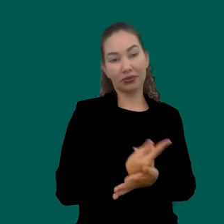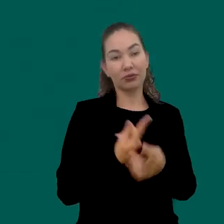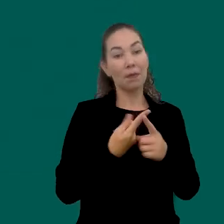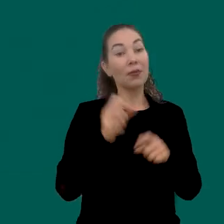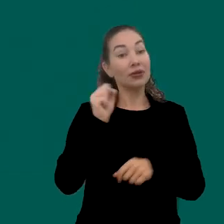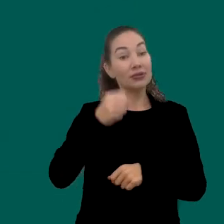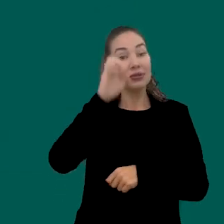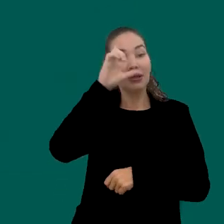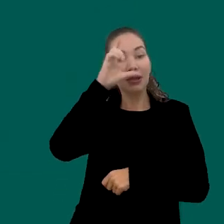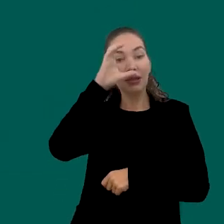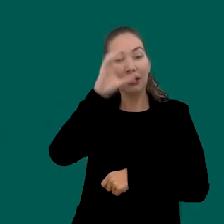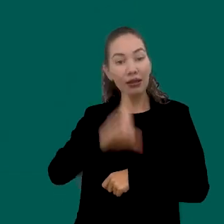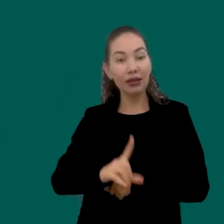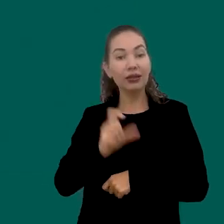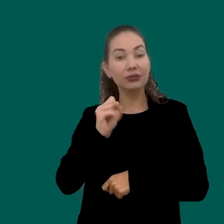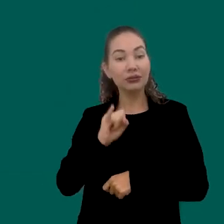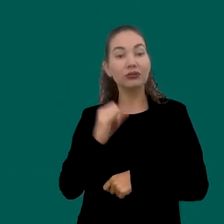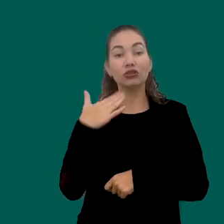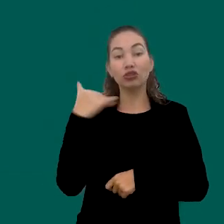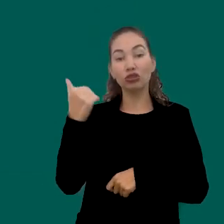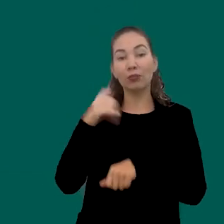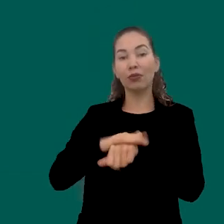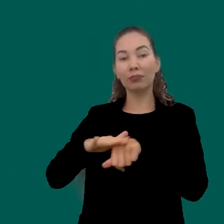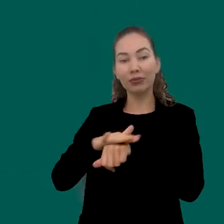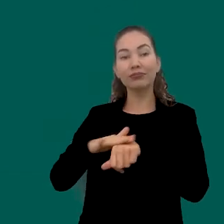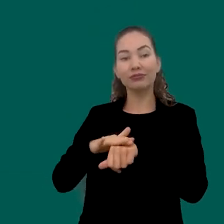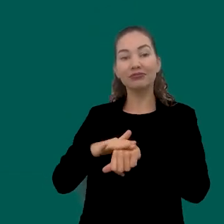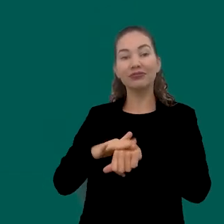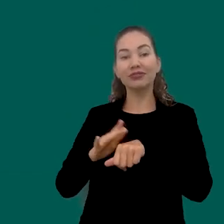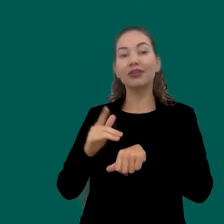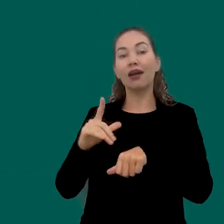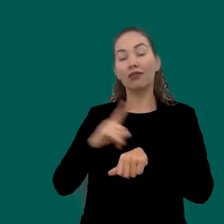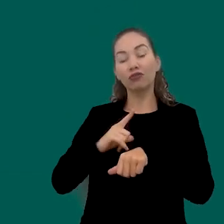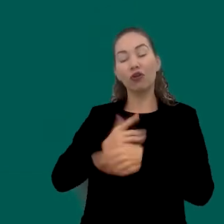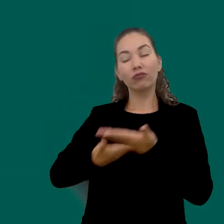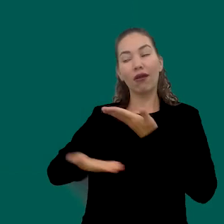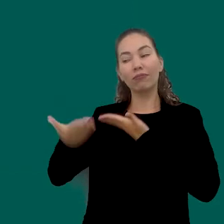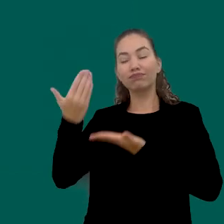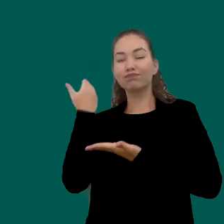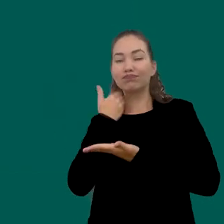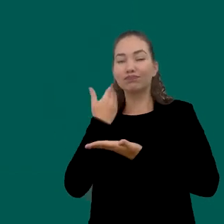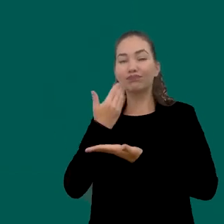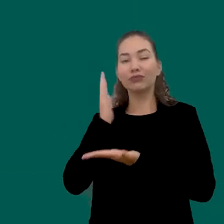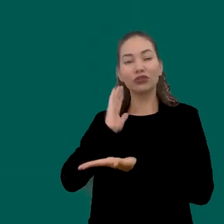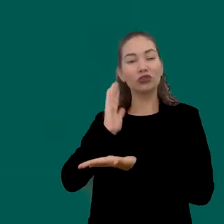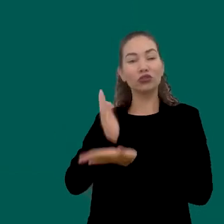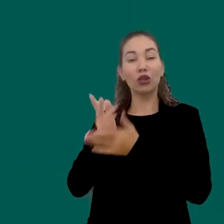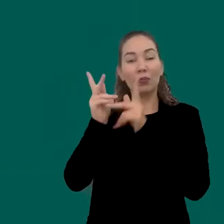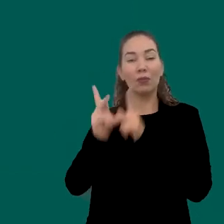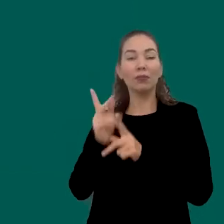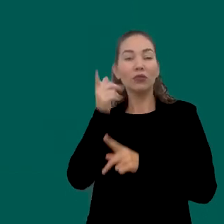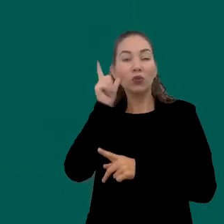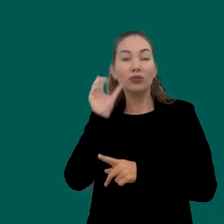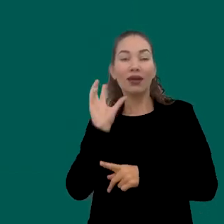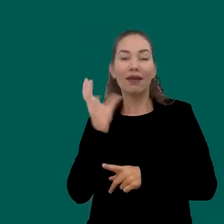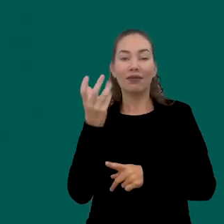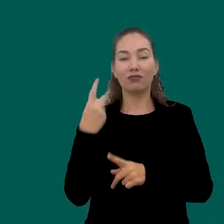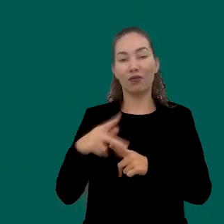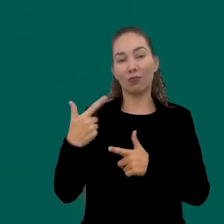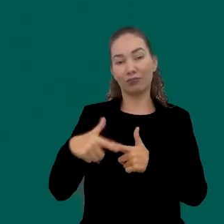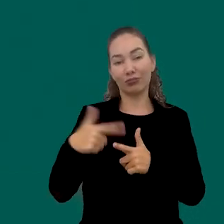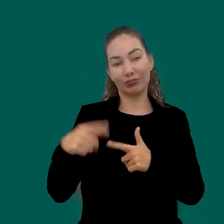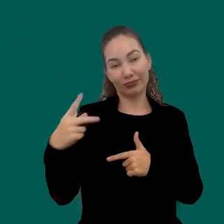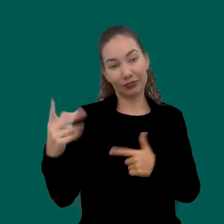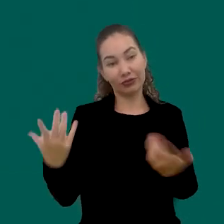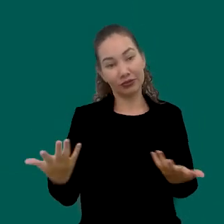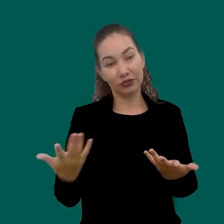são clientes que, se eles quiserem te chamar para conversar ali, eles vão estar trocando ideia diretamente com alguém que pode resolver o problema deles,